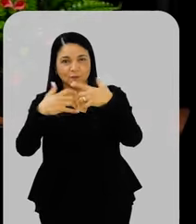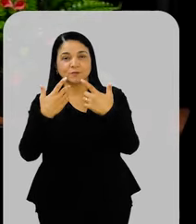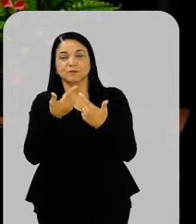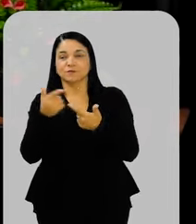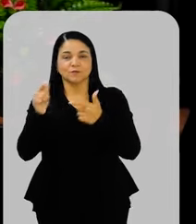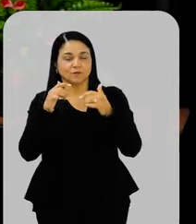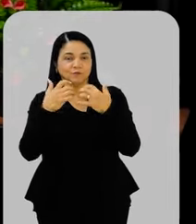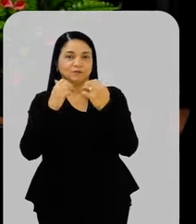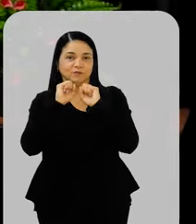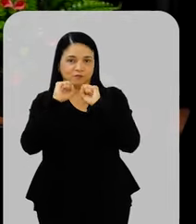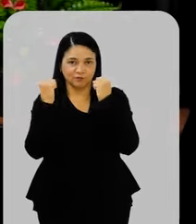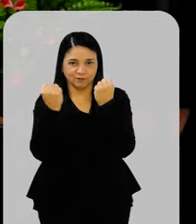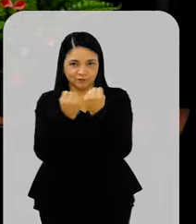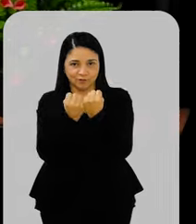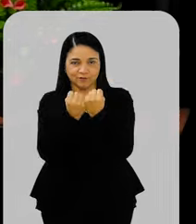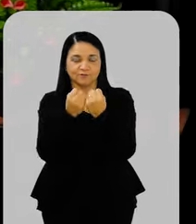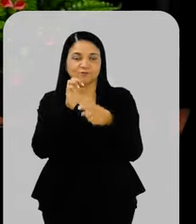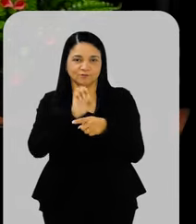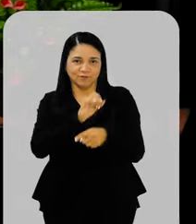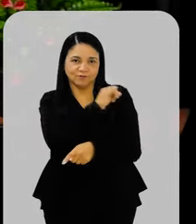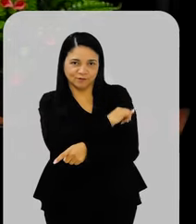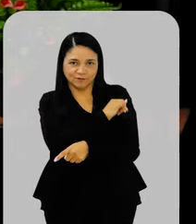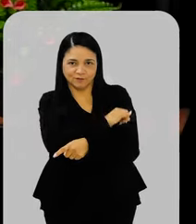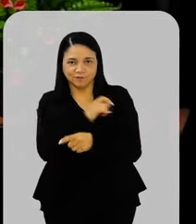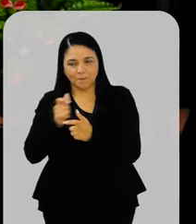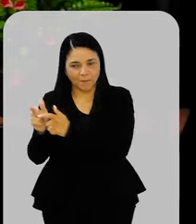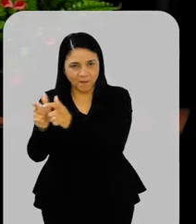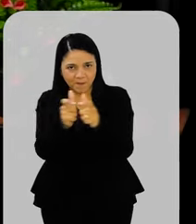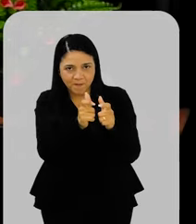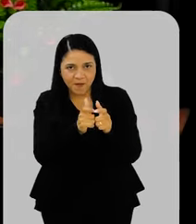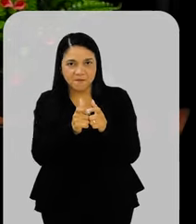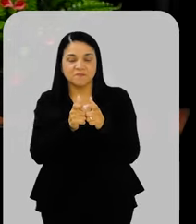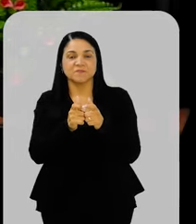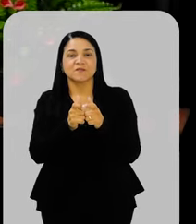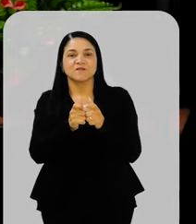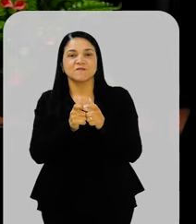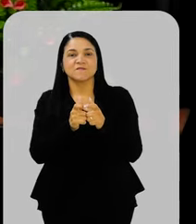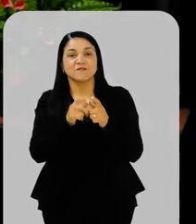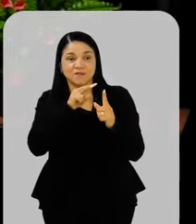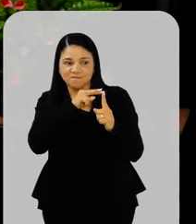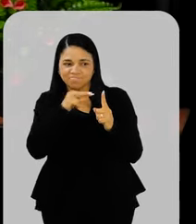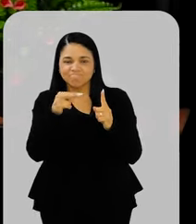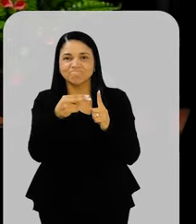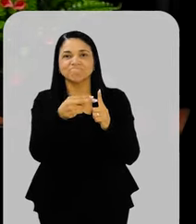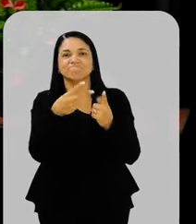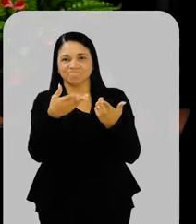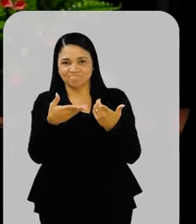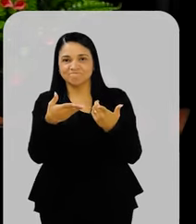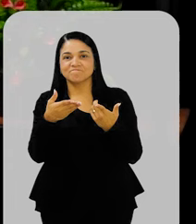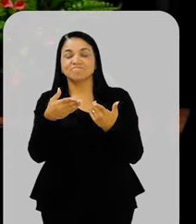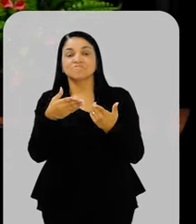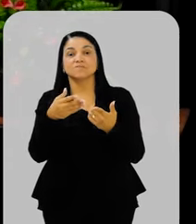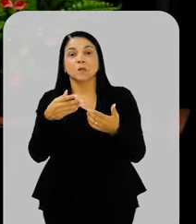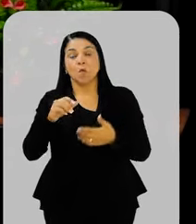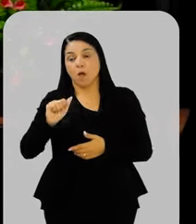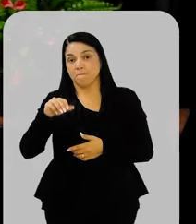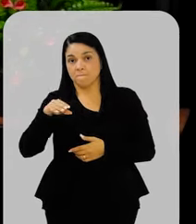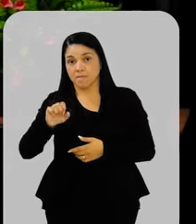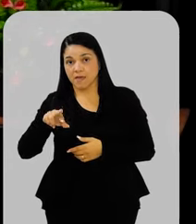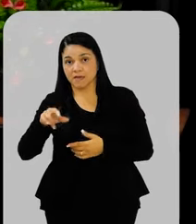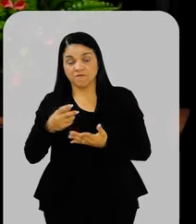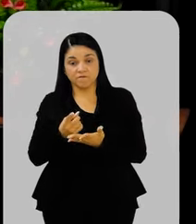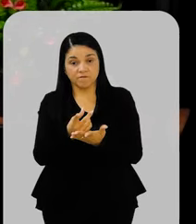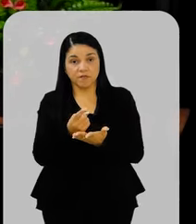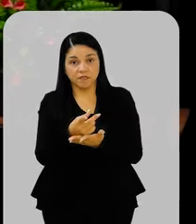do Petrópolis, foi assim em outros estádios pelo estado do Rio de Janeiro. Fica a expectativa, né? O América que esgotou todos os